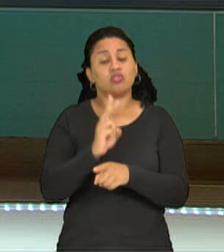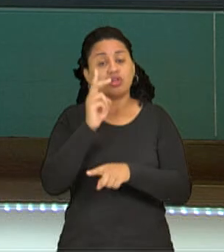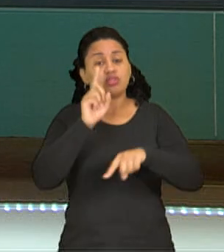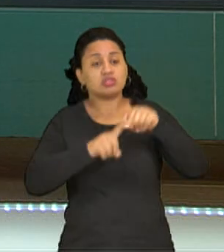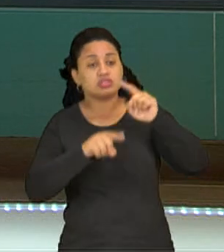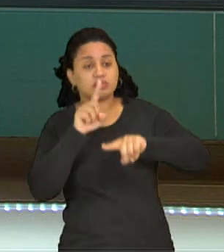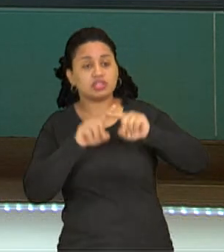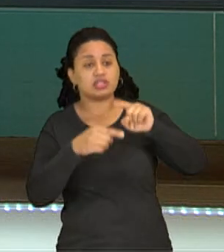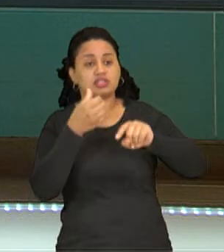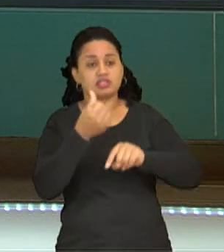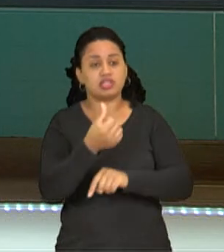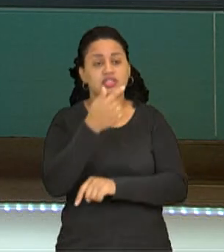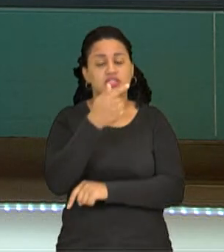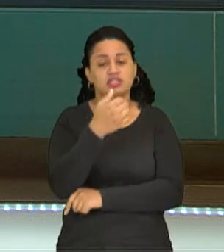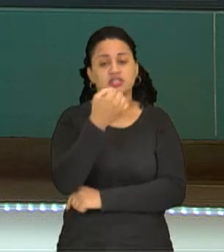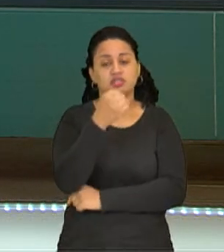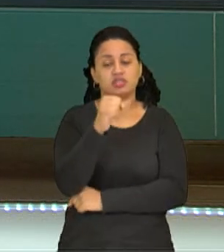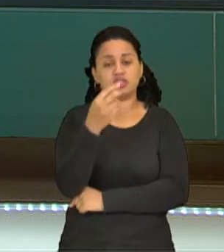R$